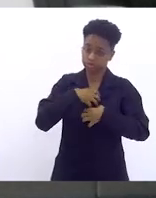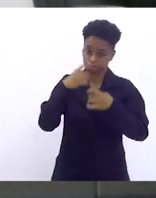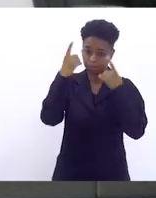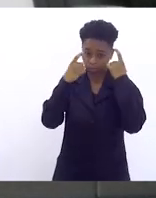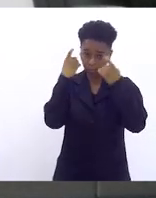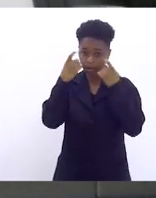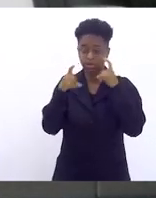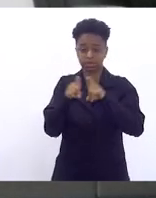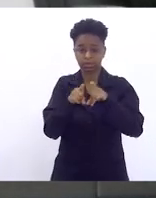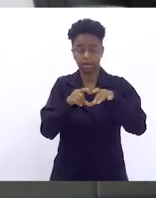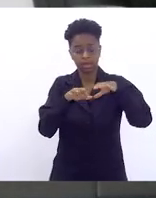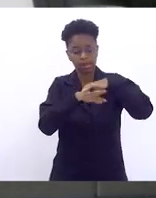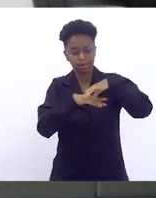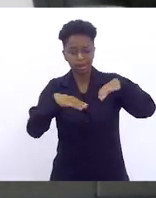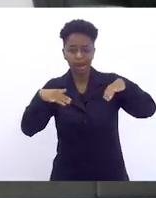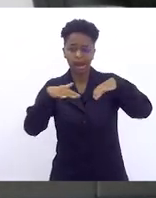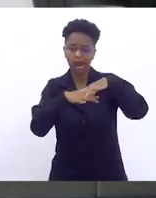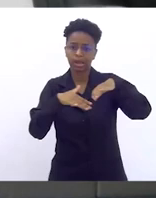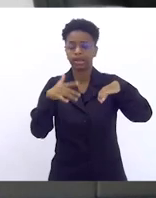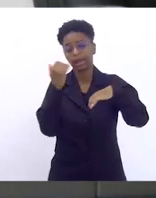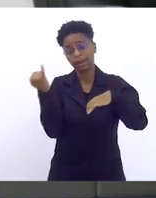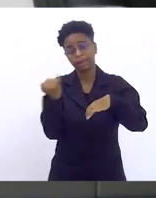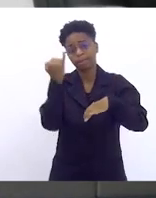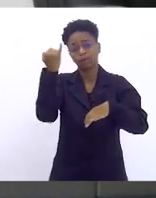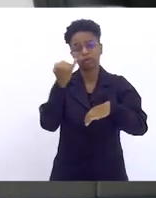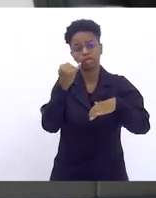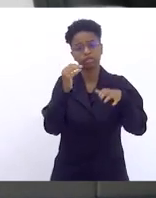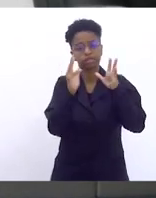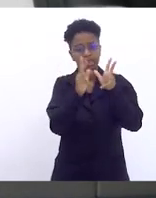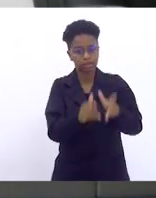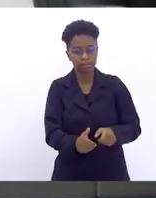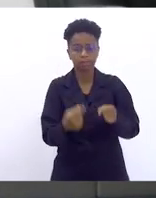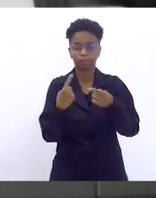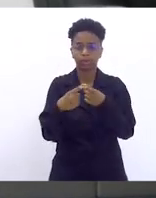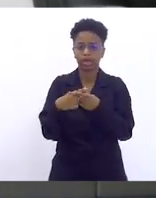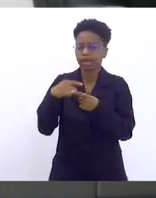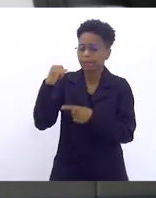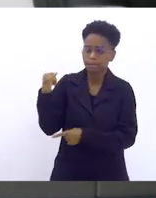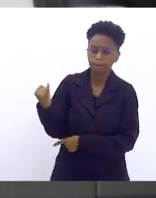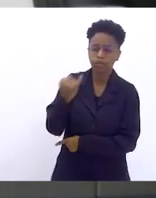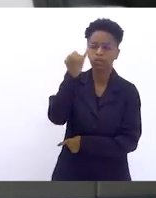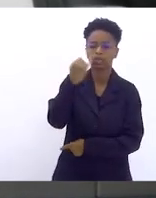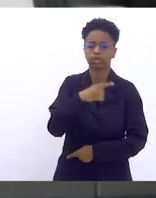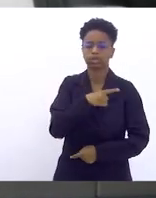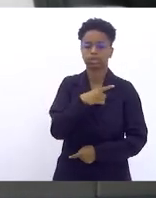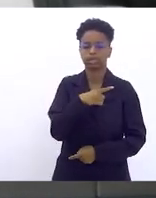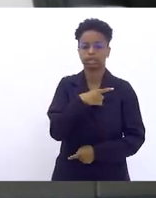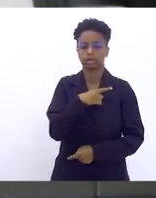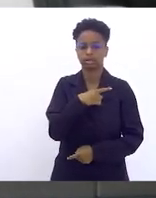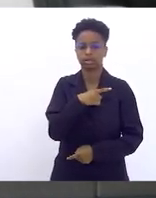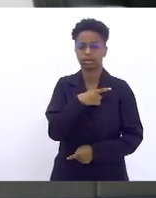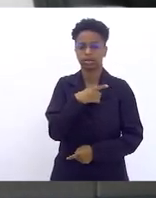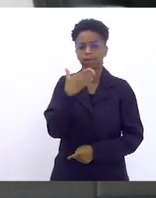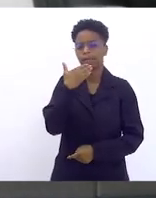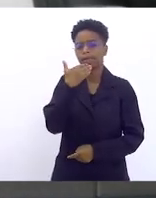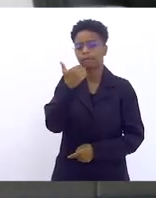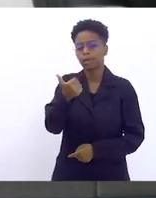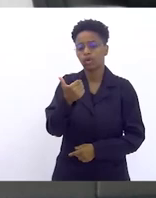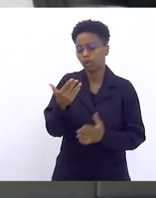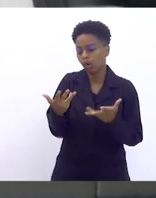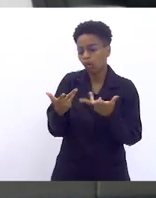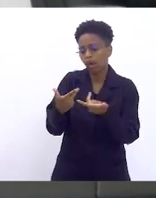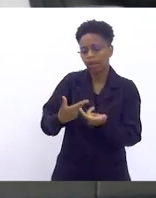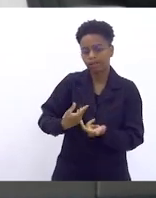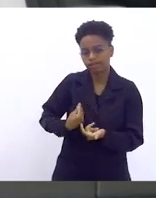porque é fundamental para que a gente possa ter um melhor qualidade de vida